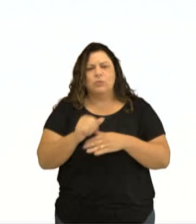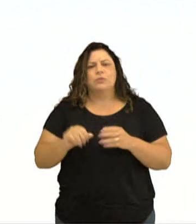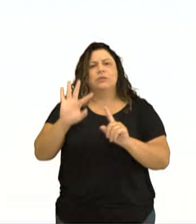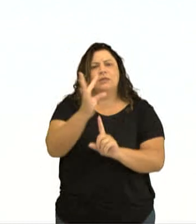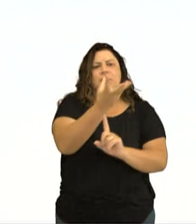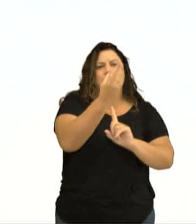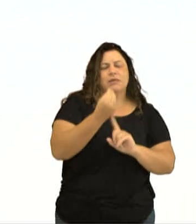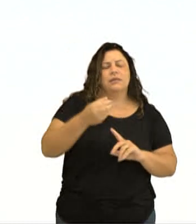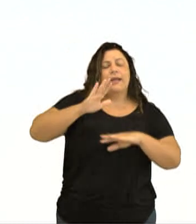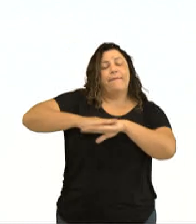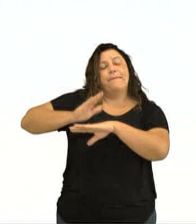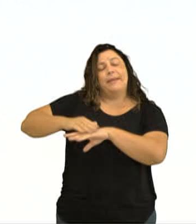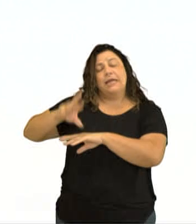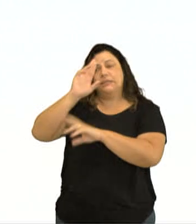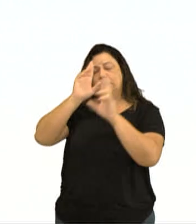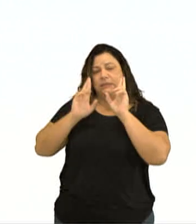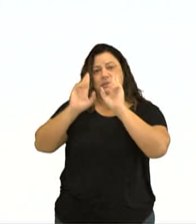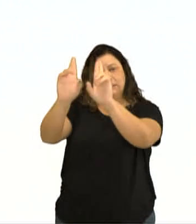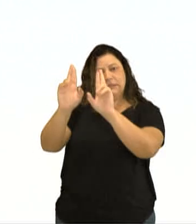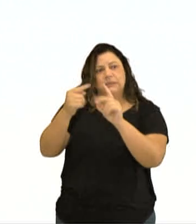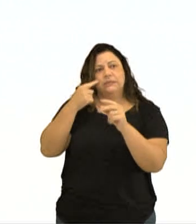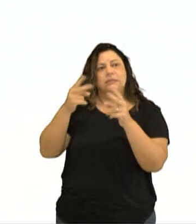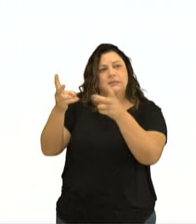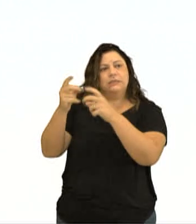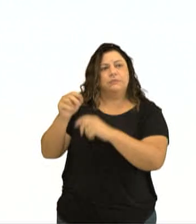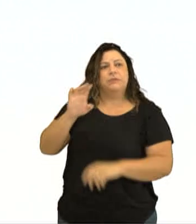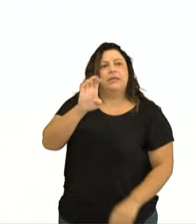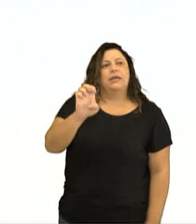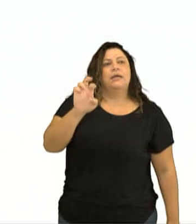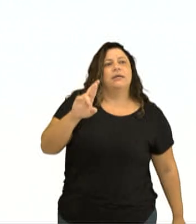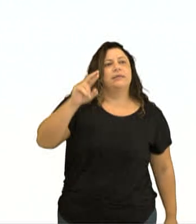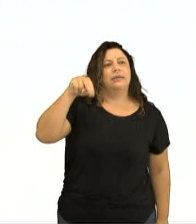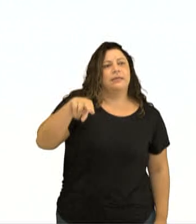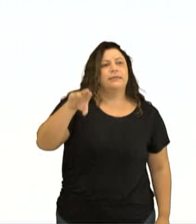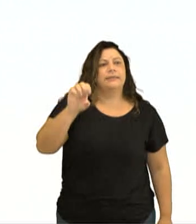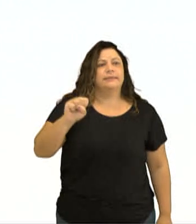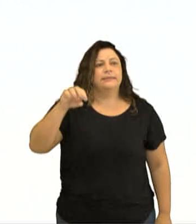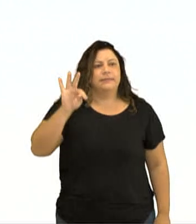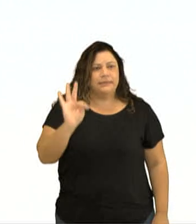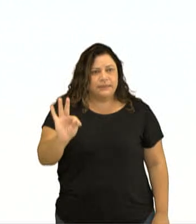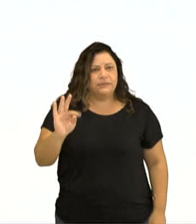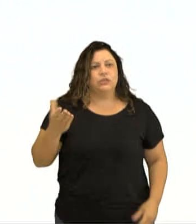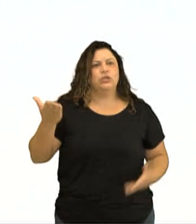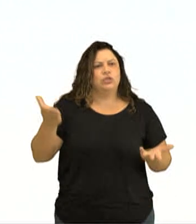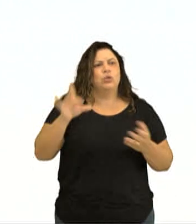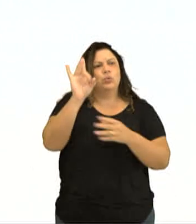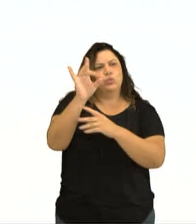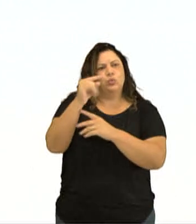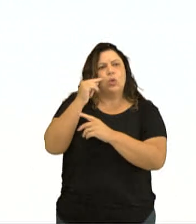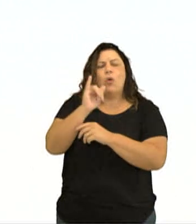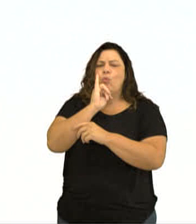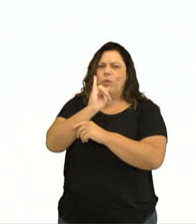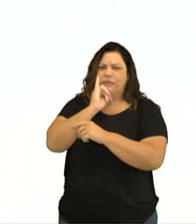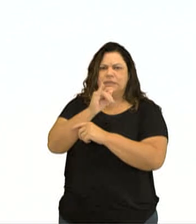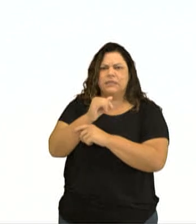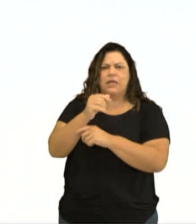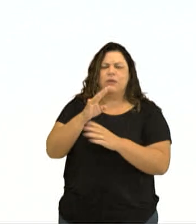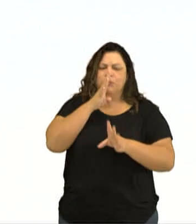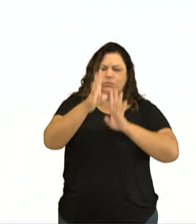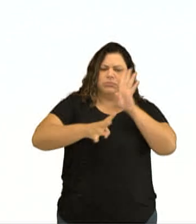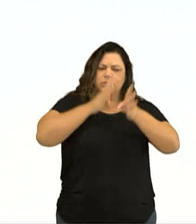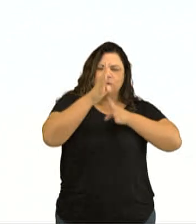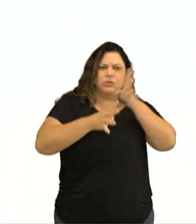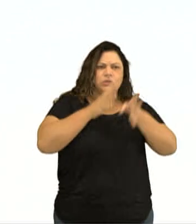internacionalmente, Sir Ernest Gombrich, só para citar um exemplo, é criticado justamente por sequer falar